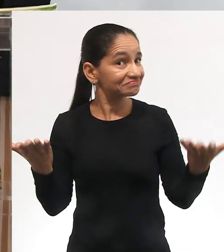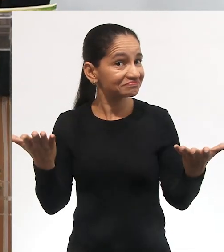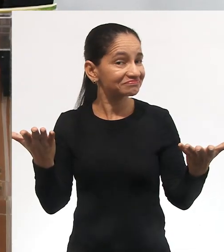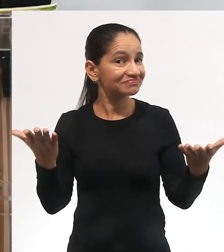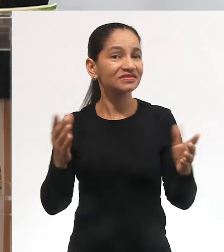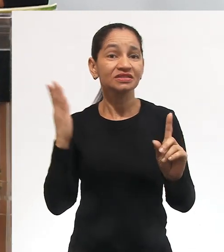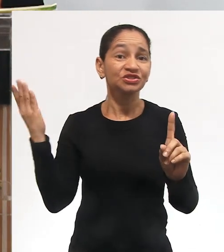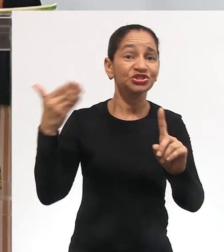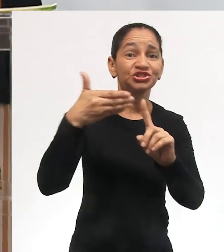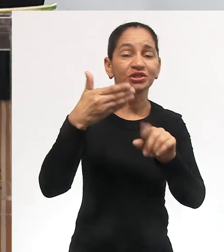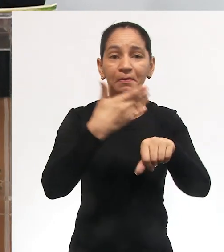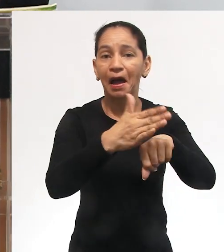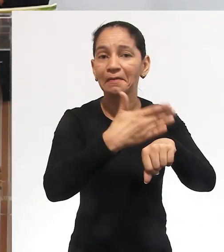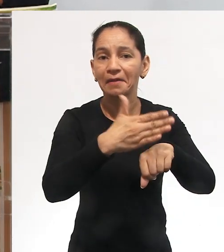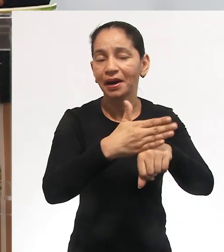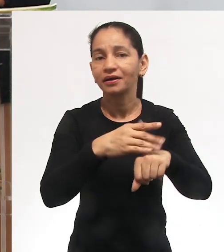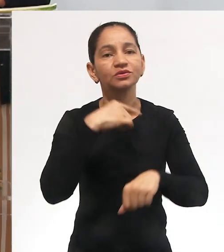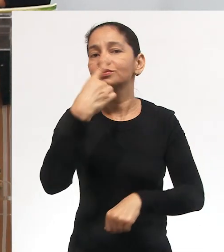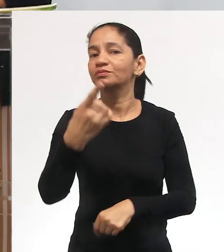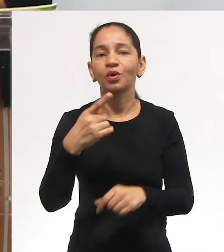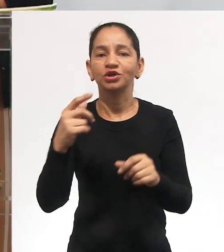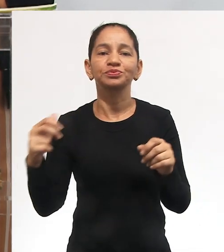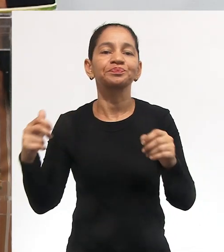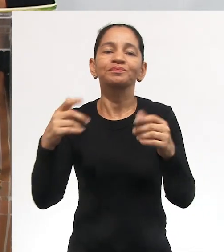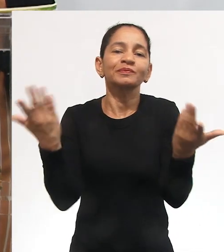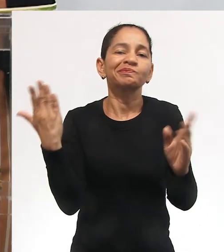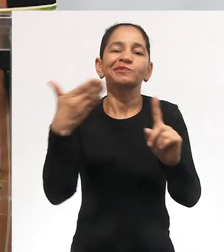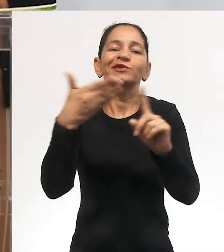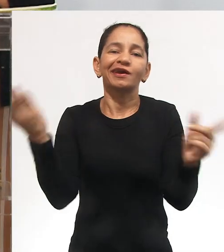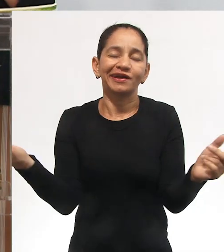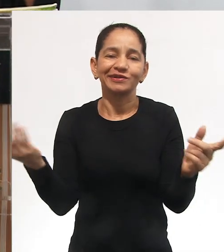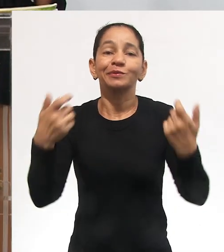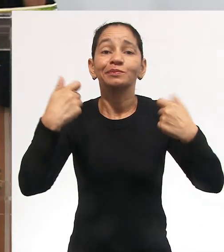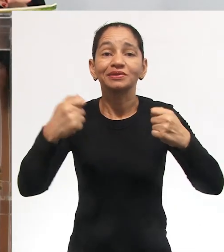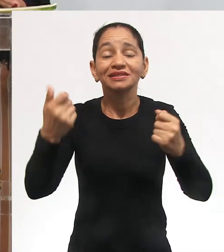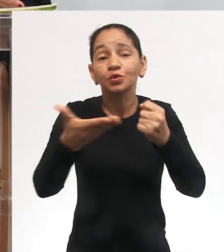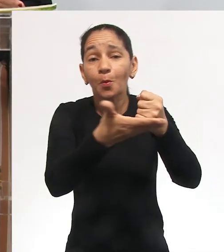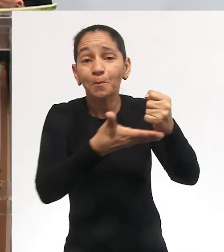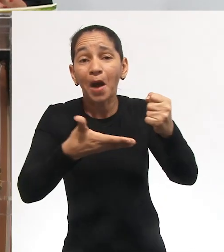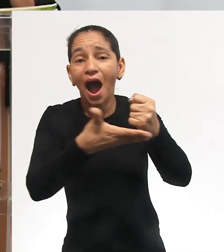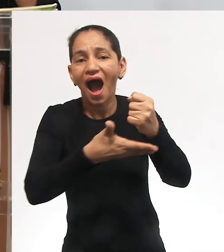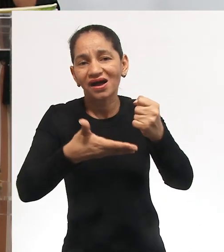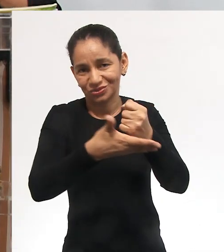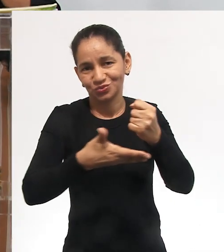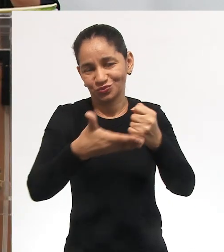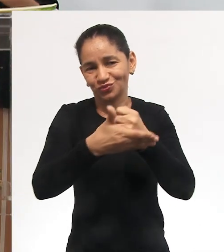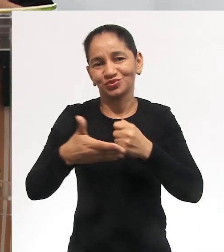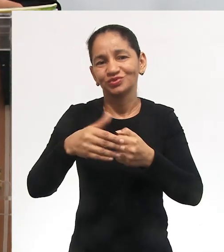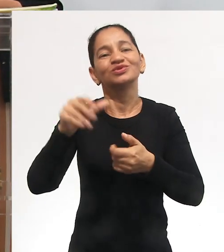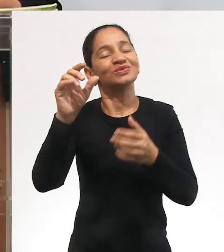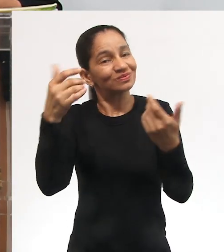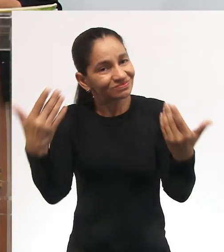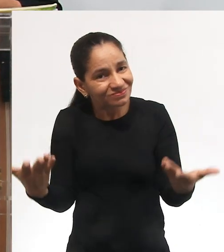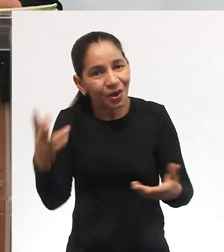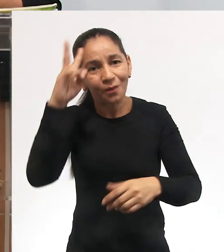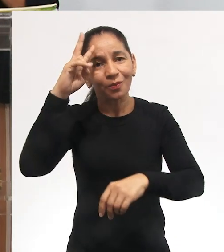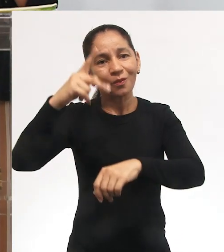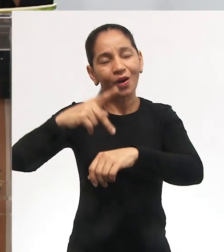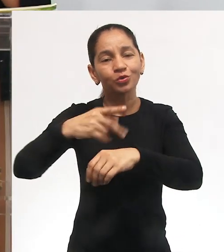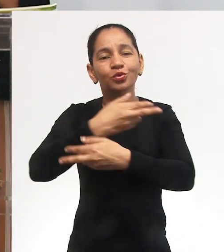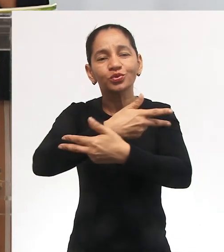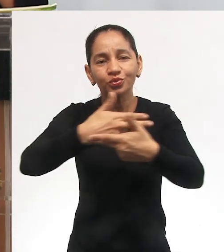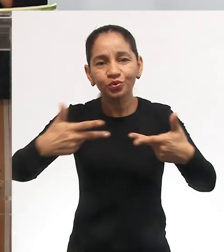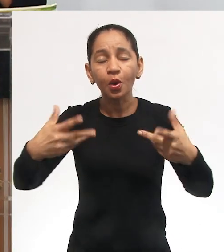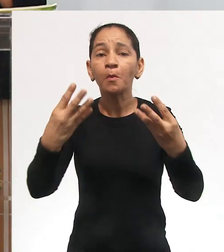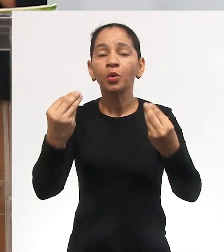também partir direto para a prática, não existe. Eu preciso da teoria, eu preciso do conhecimento.